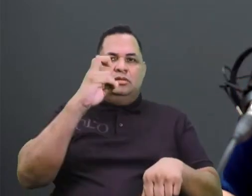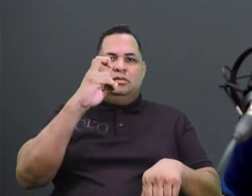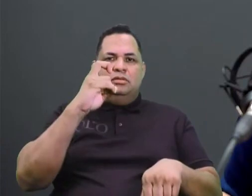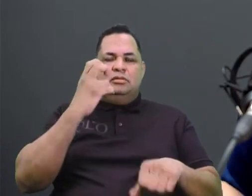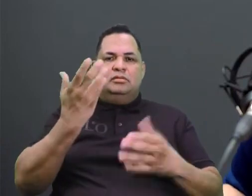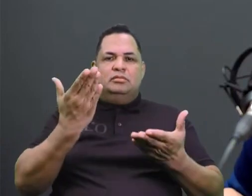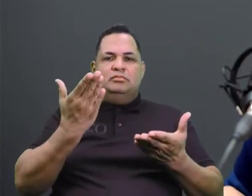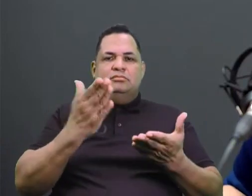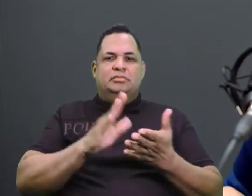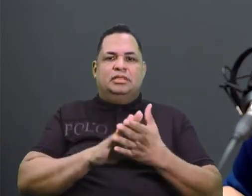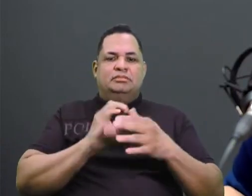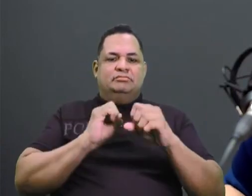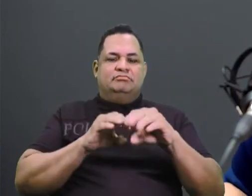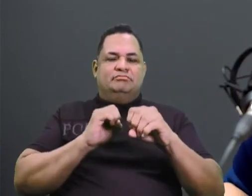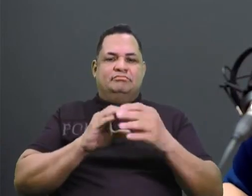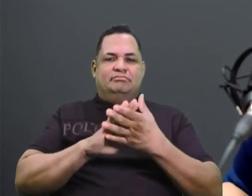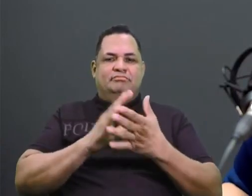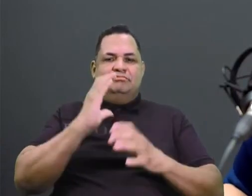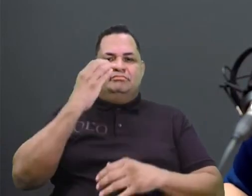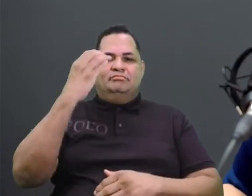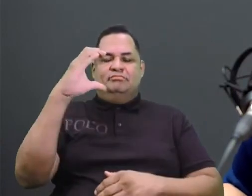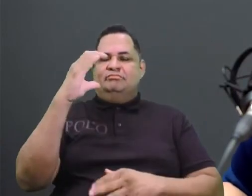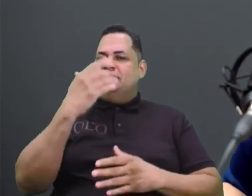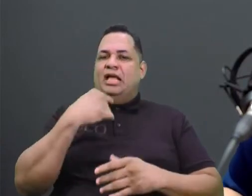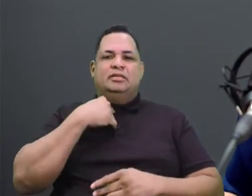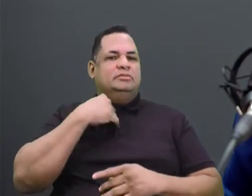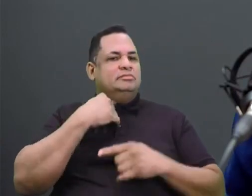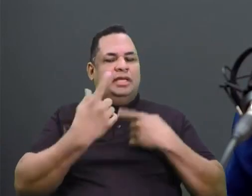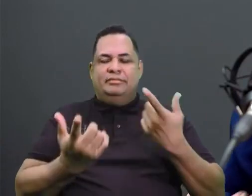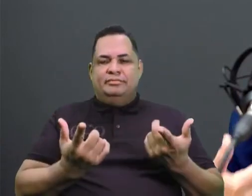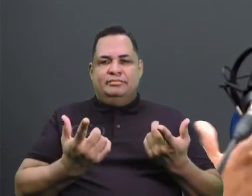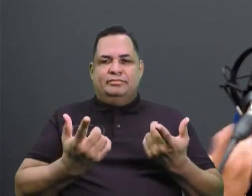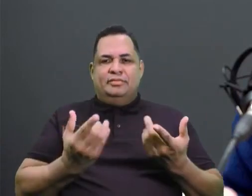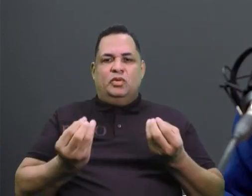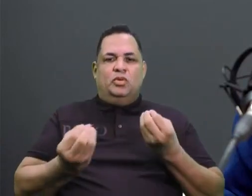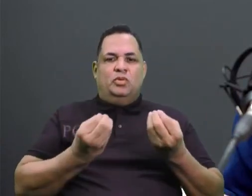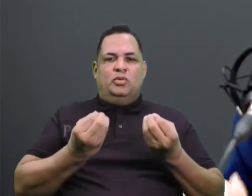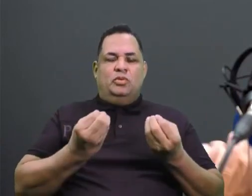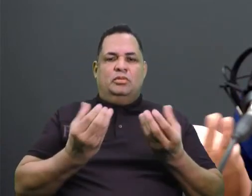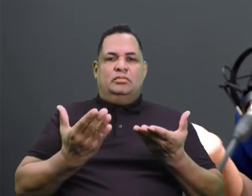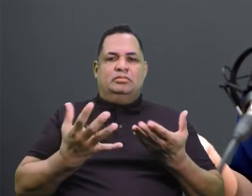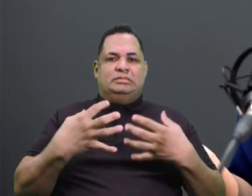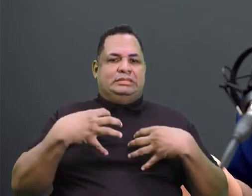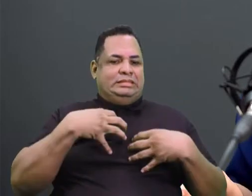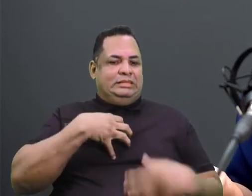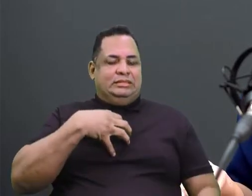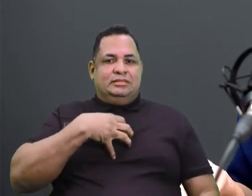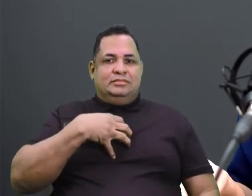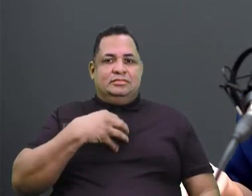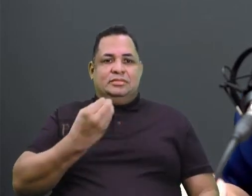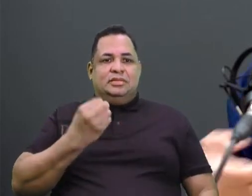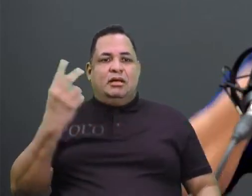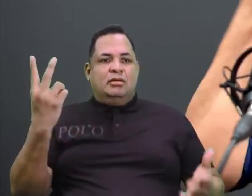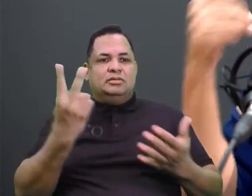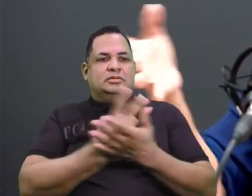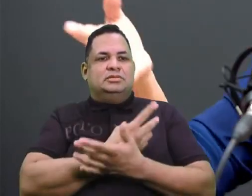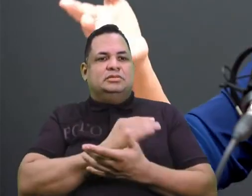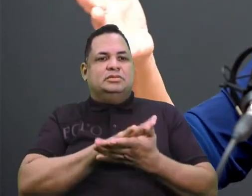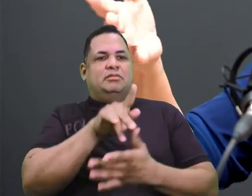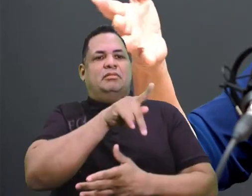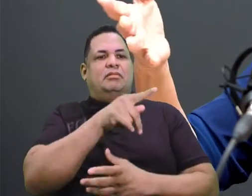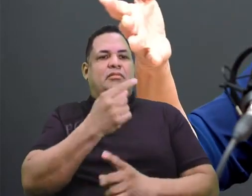para ensinar ciências. Aí não tinha como. E eu, comovida pelo que ele estava passando,